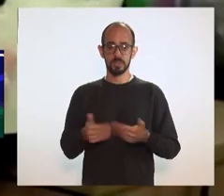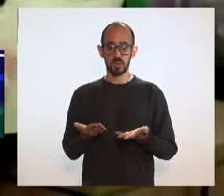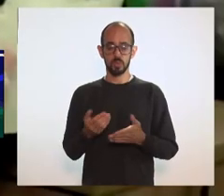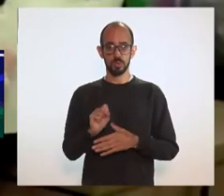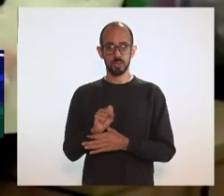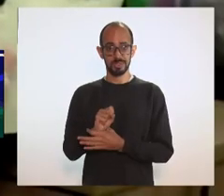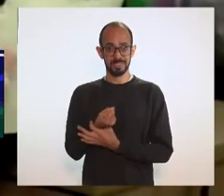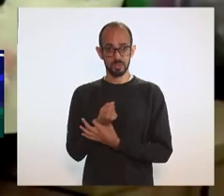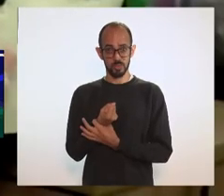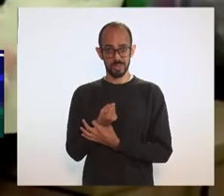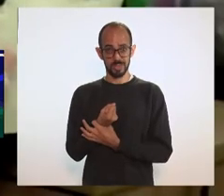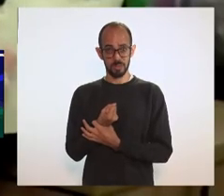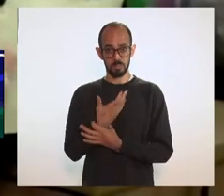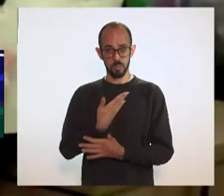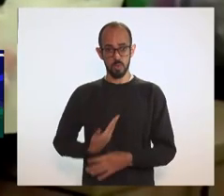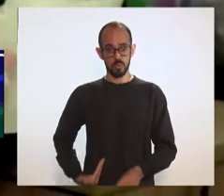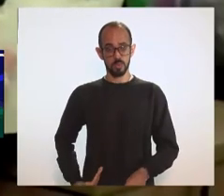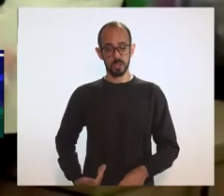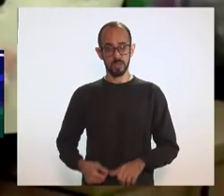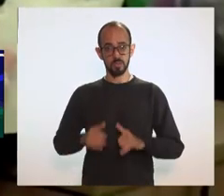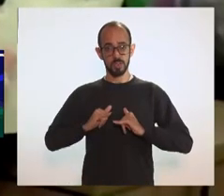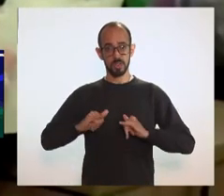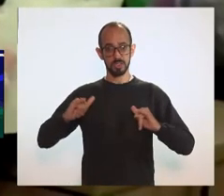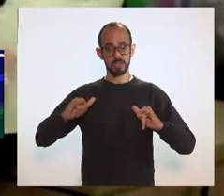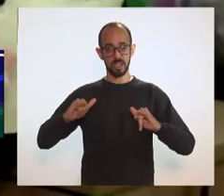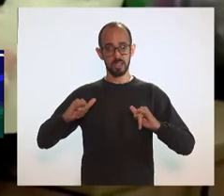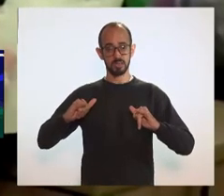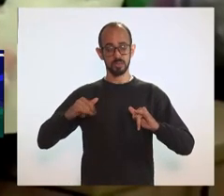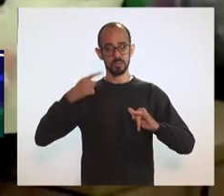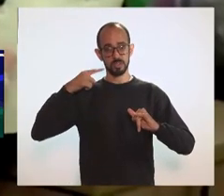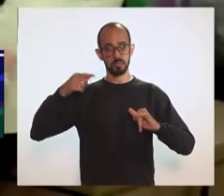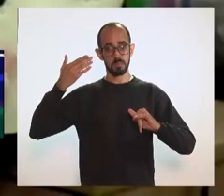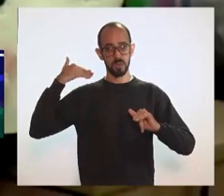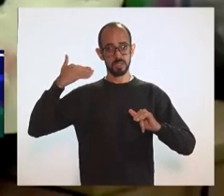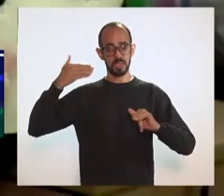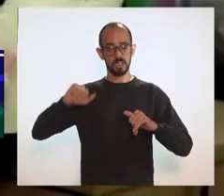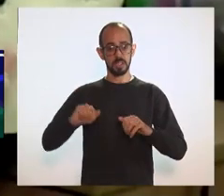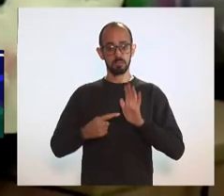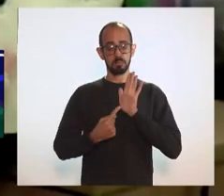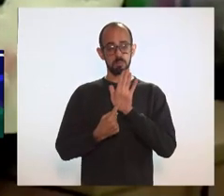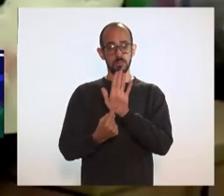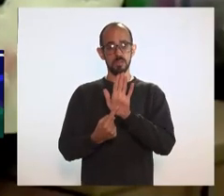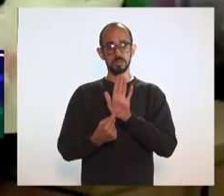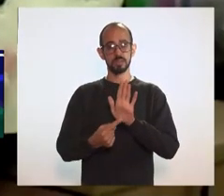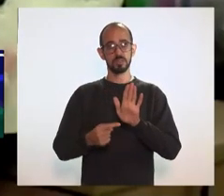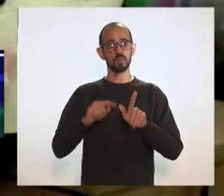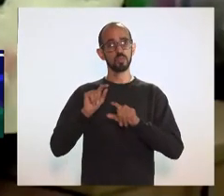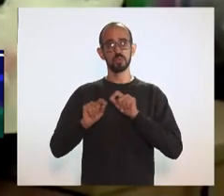ano passado, com casos já registrados na polícia, mostra que das